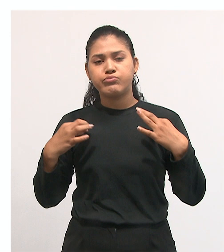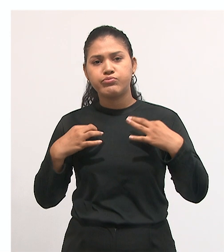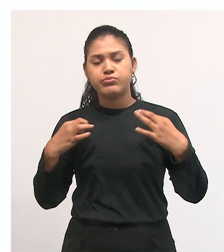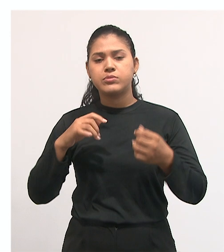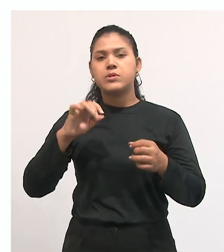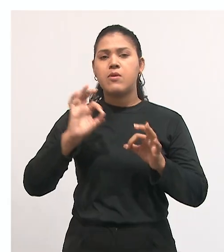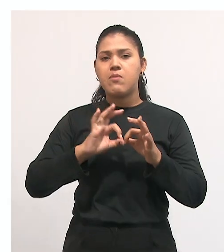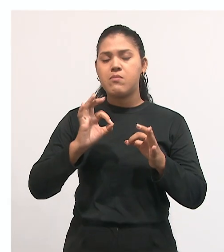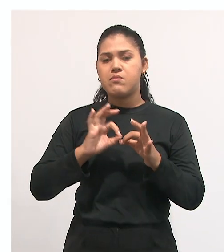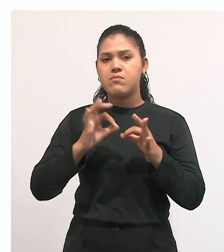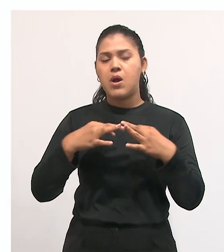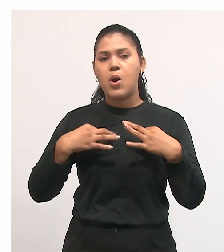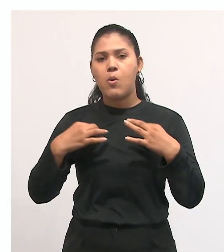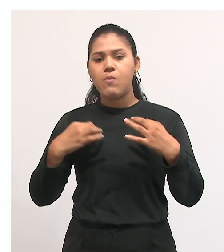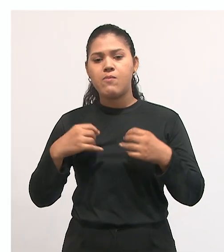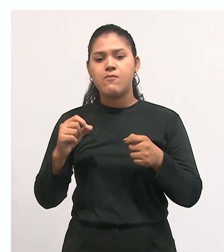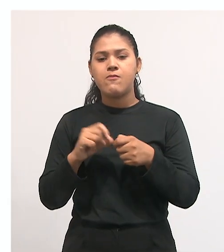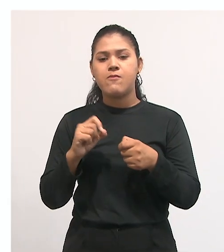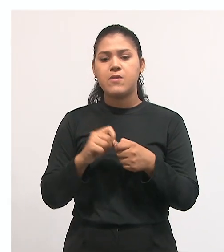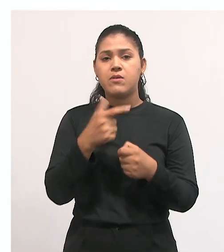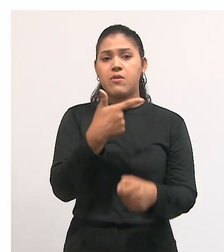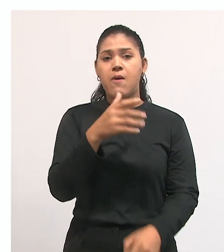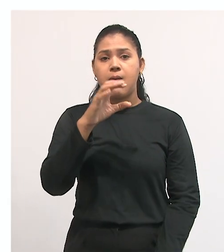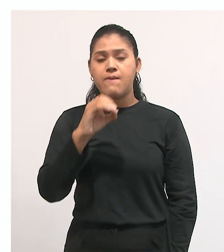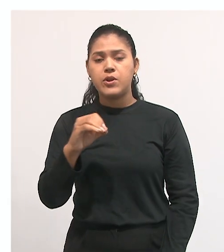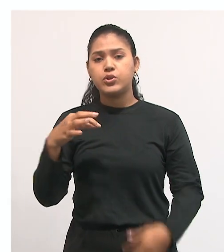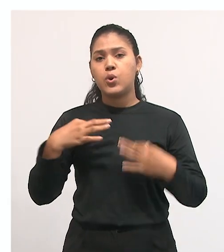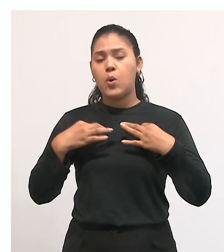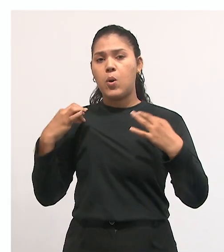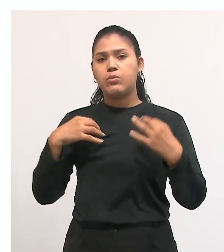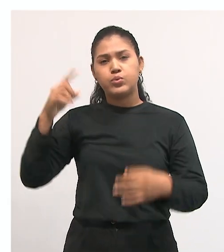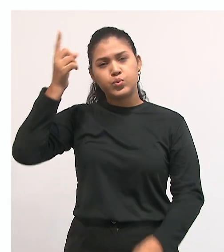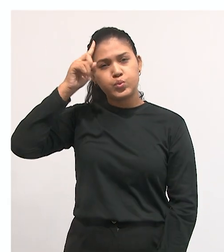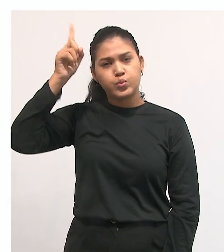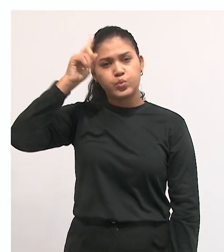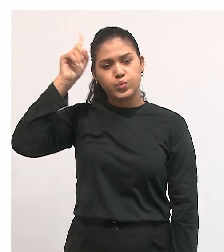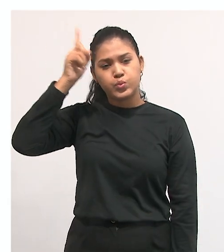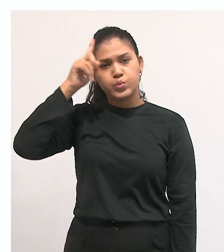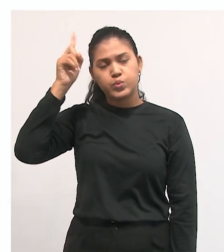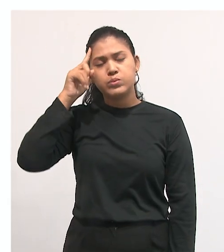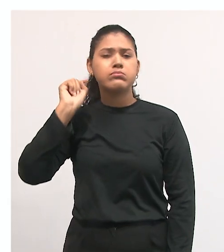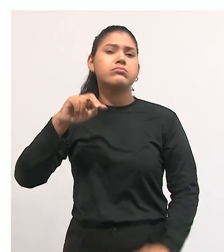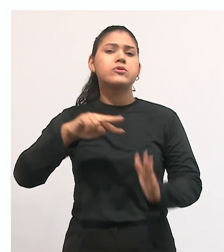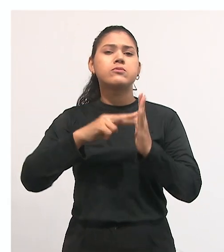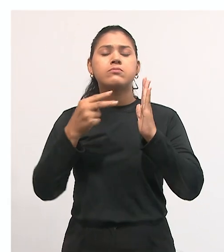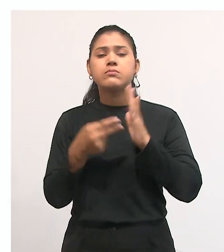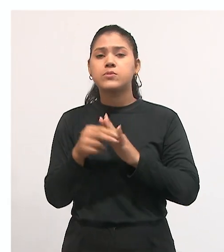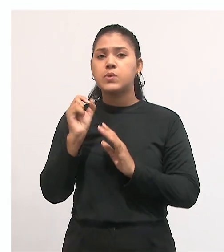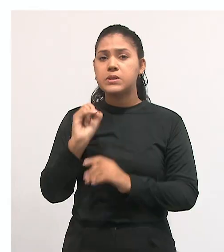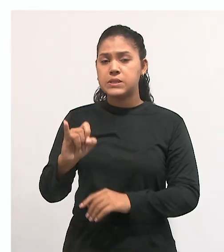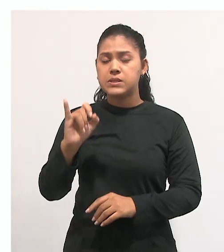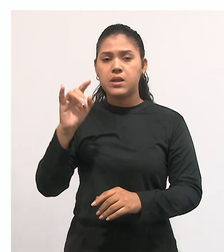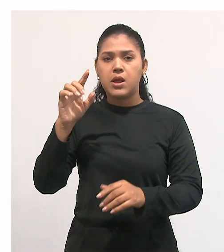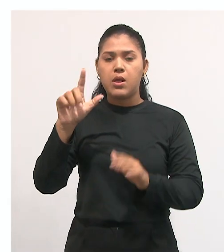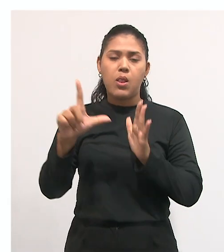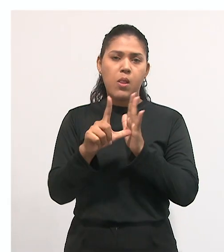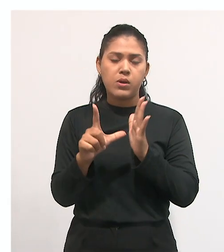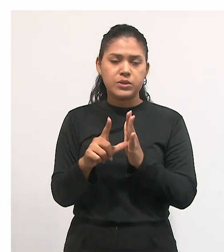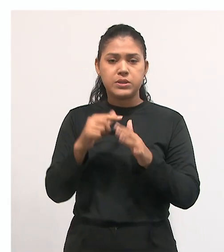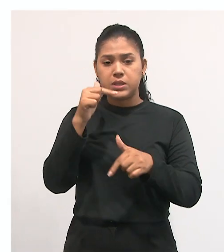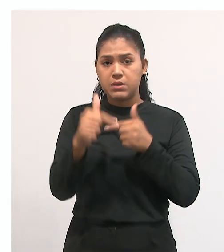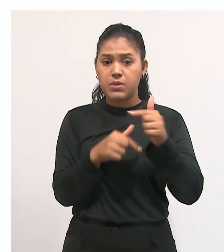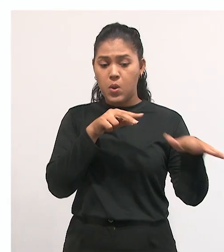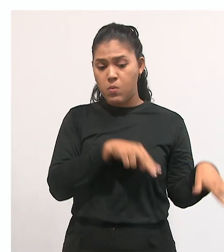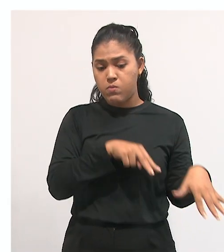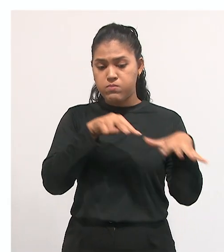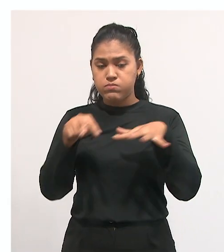produz 20 peças por dia. Então isso quer dizer que se essa loja trabalhar uma semana, né,